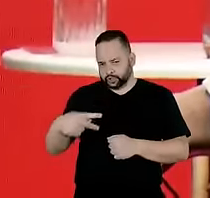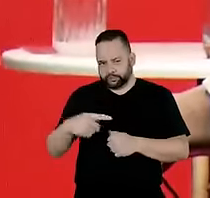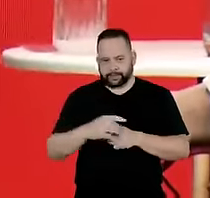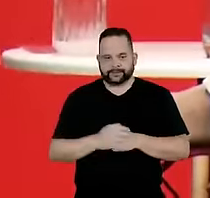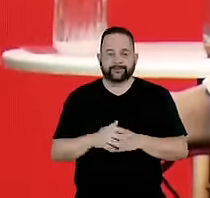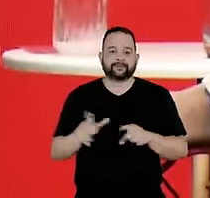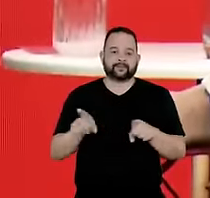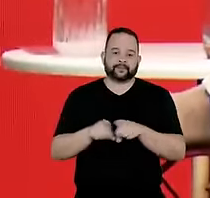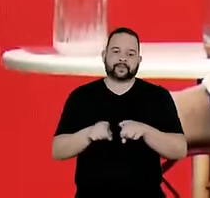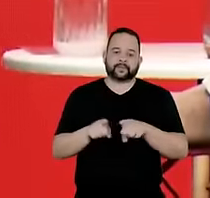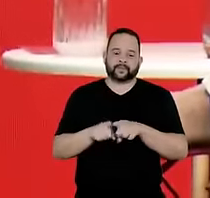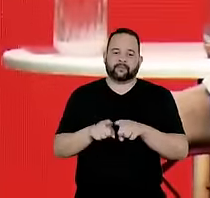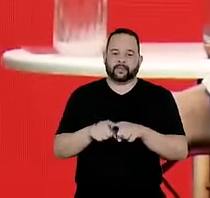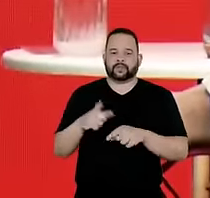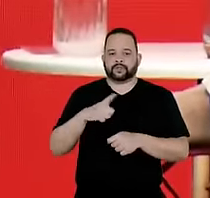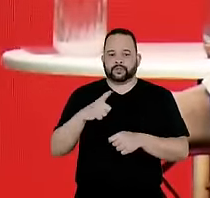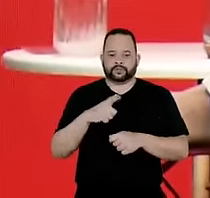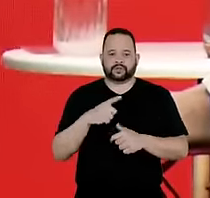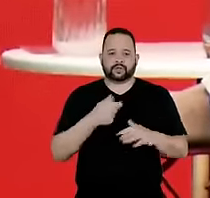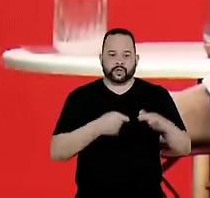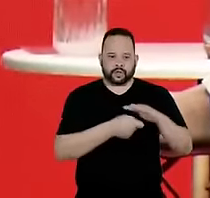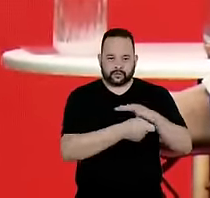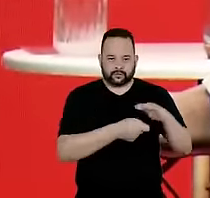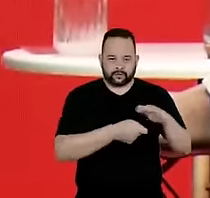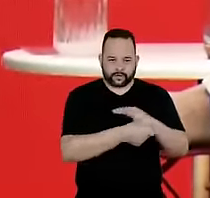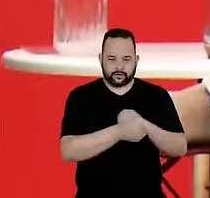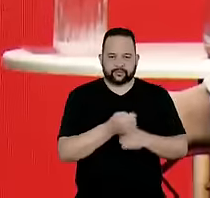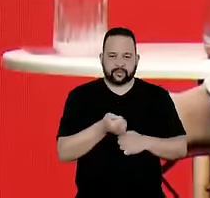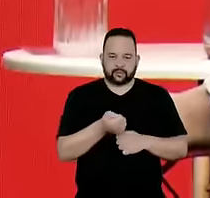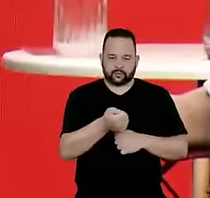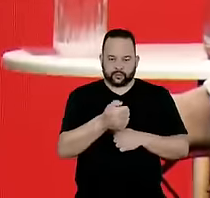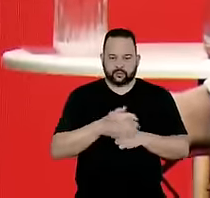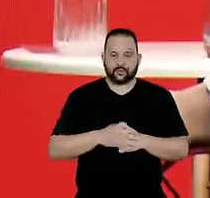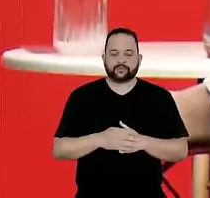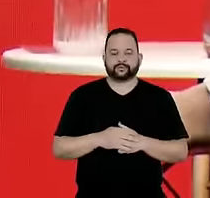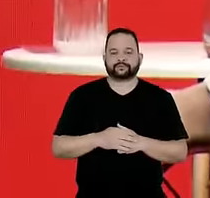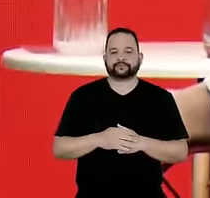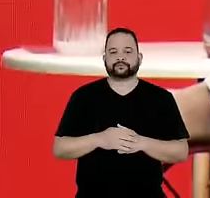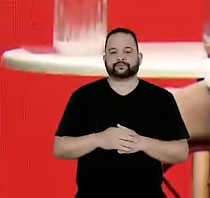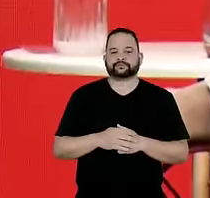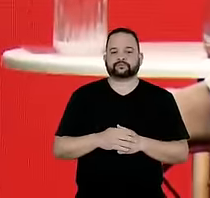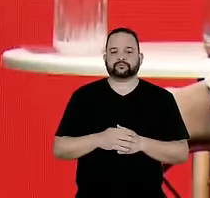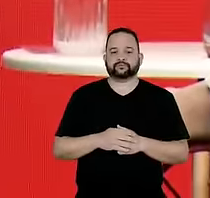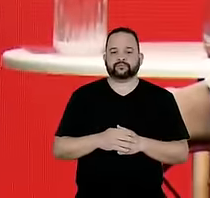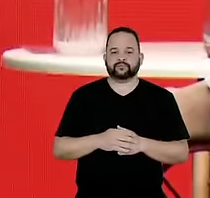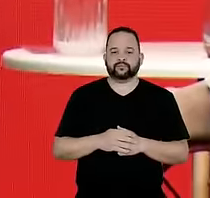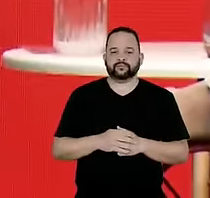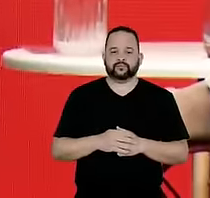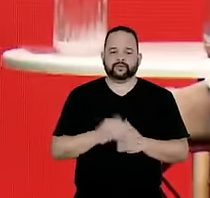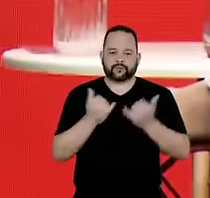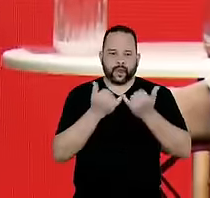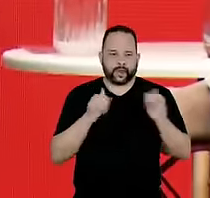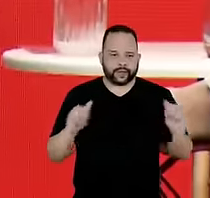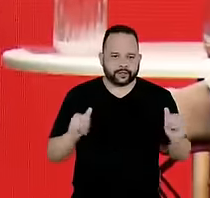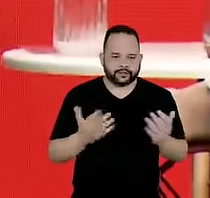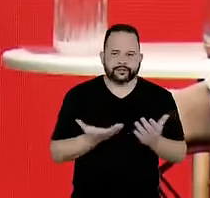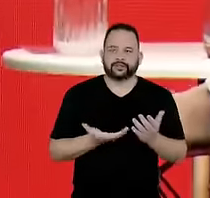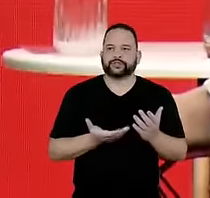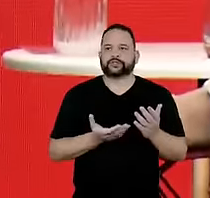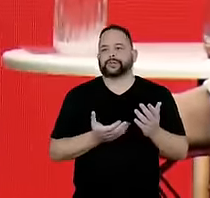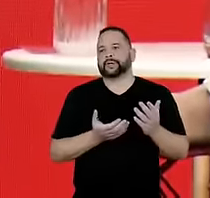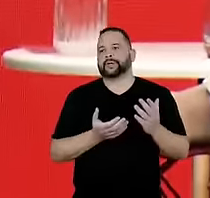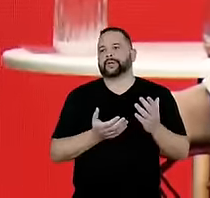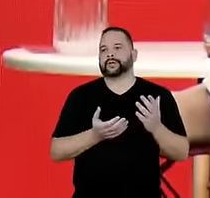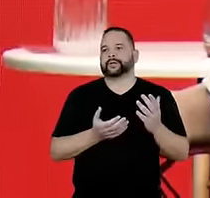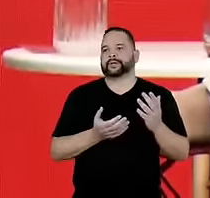eh razoável em setor de utilities né de concessões né de energia elétrica e saneamento até por evento